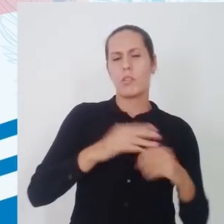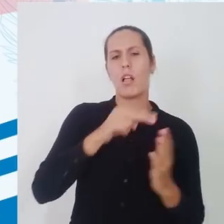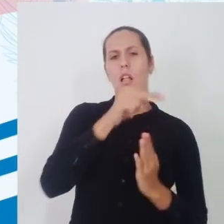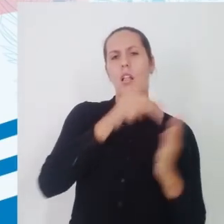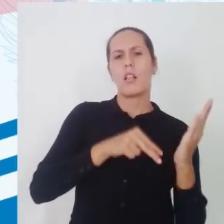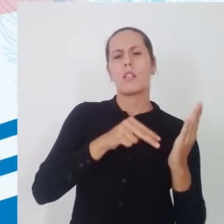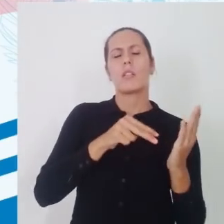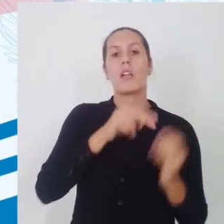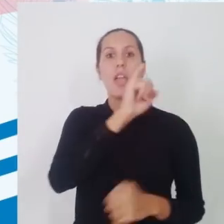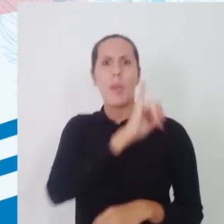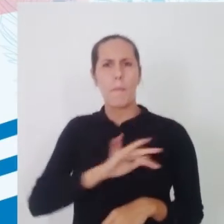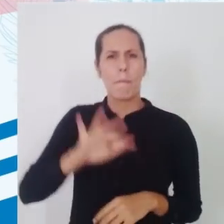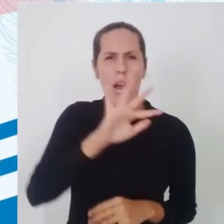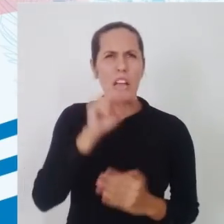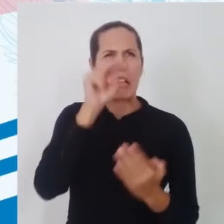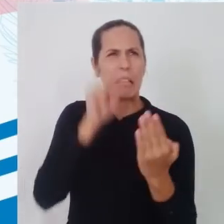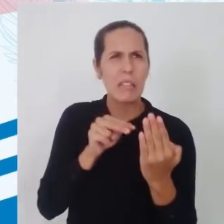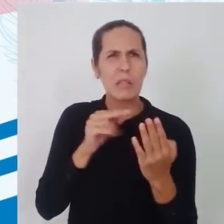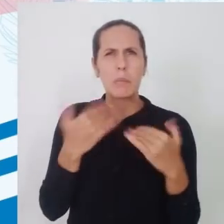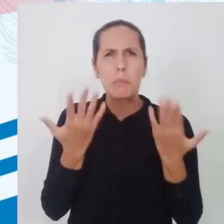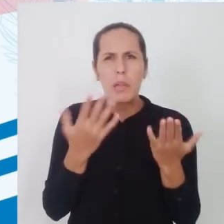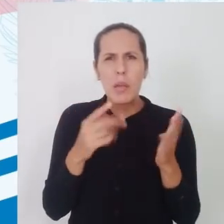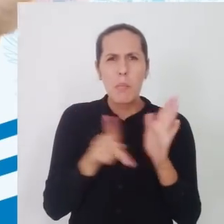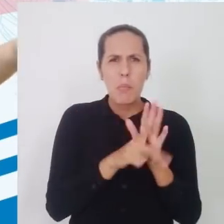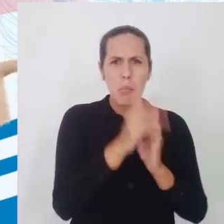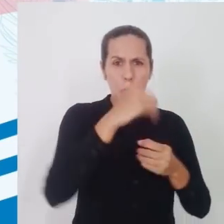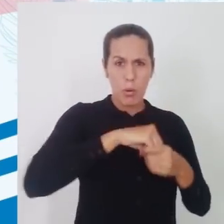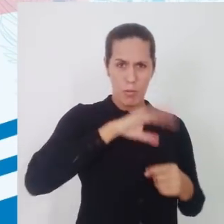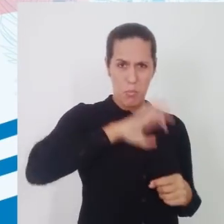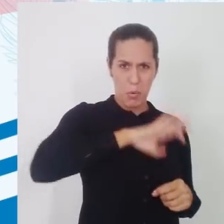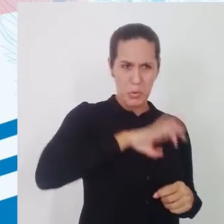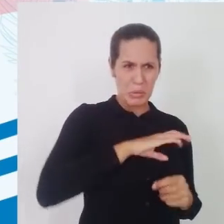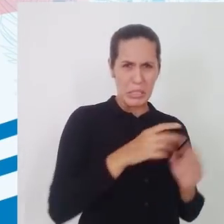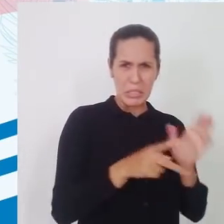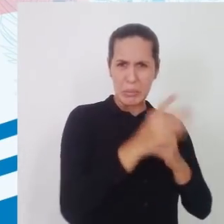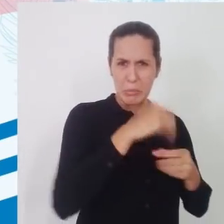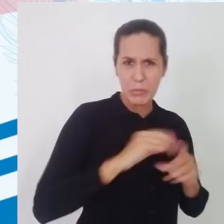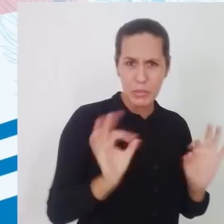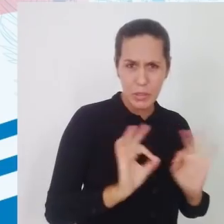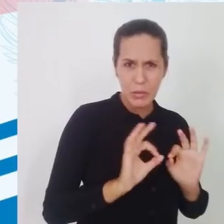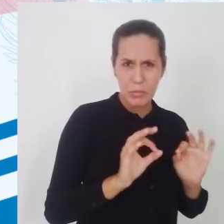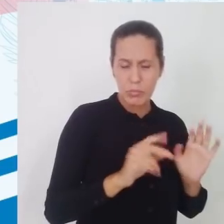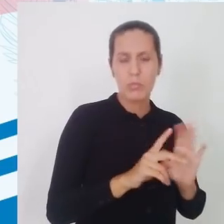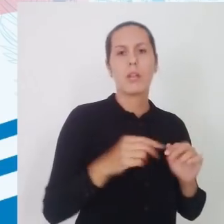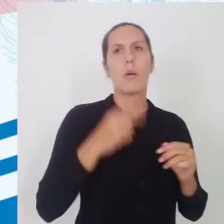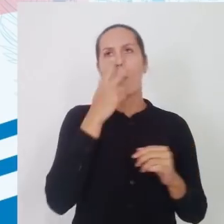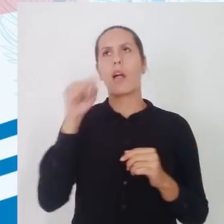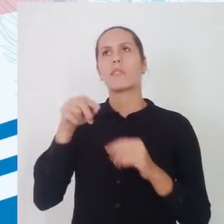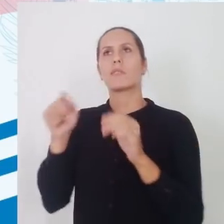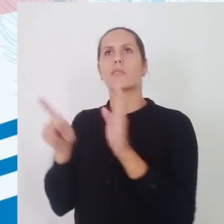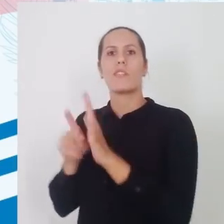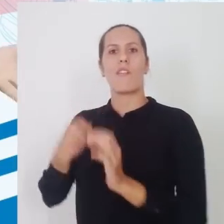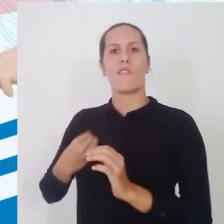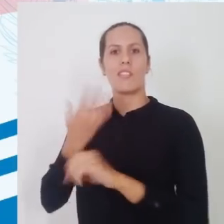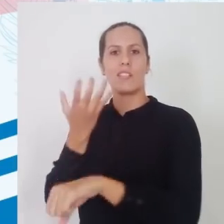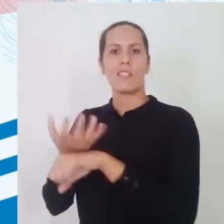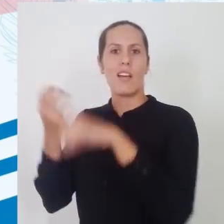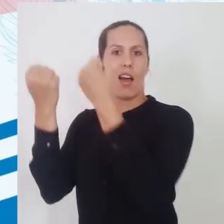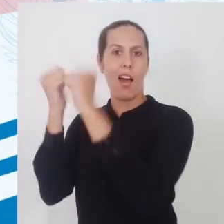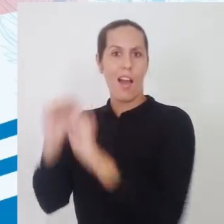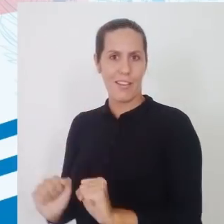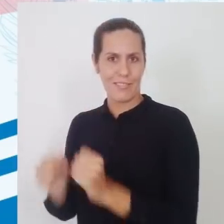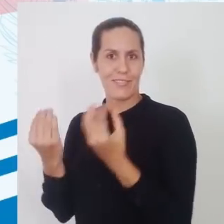não pertence à aula de língua portuguesa, deveria ser algo que a gente faz na aula de arte, por exemplo, mas eu tenho uma novidade para você.